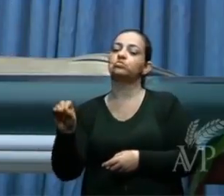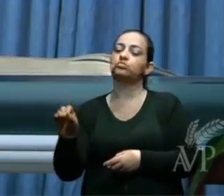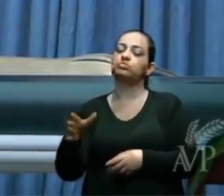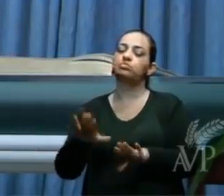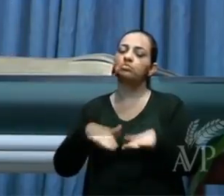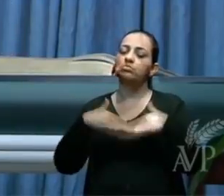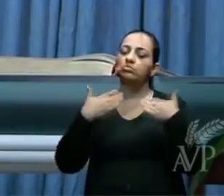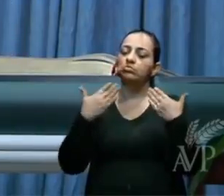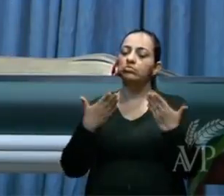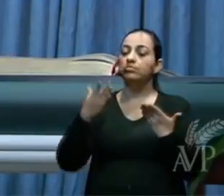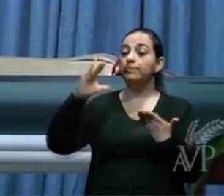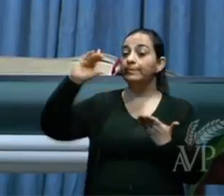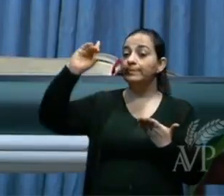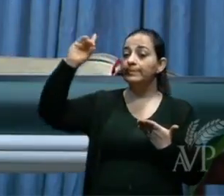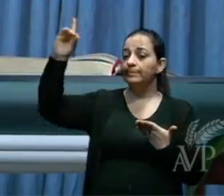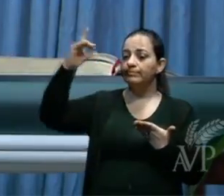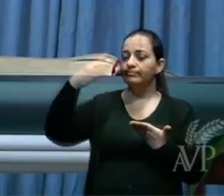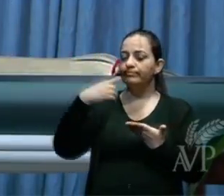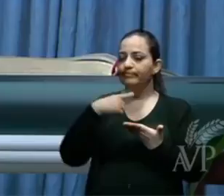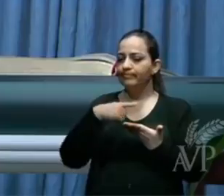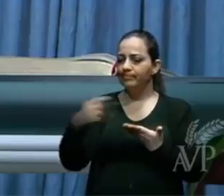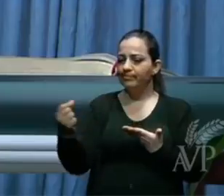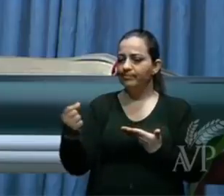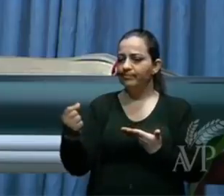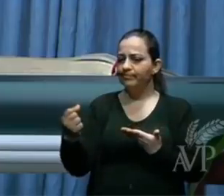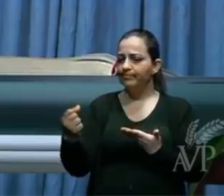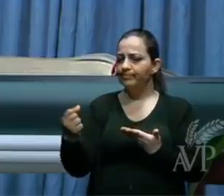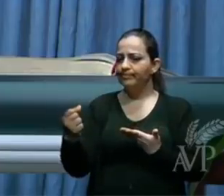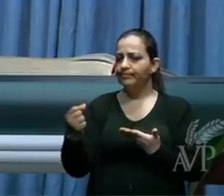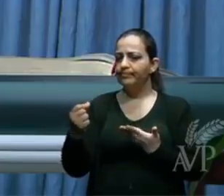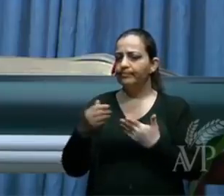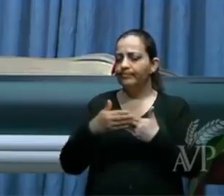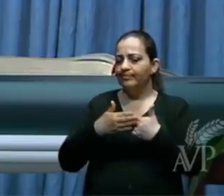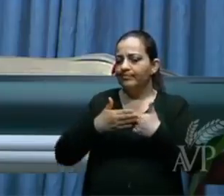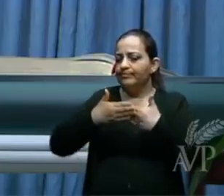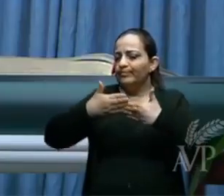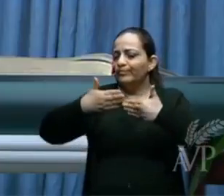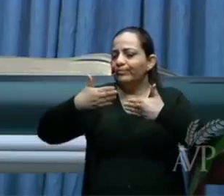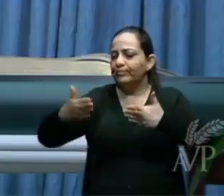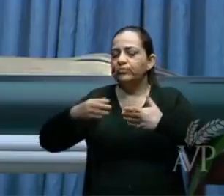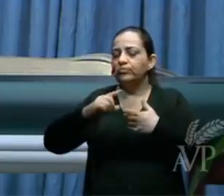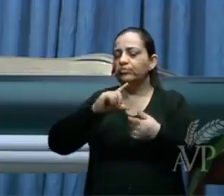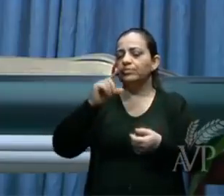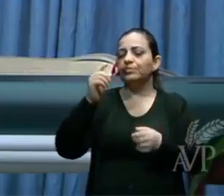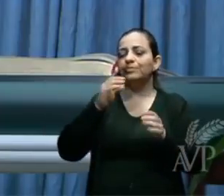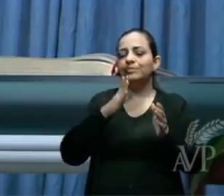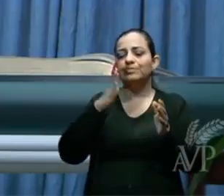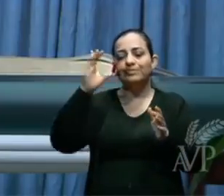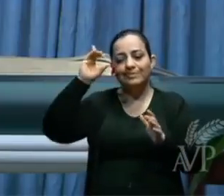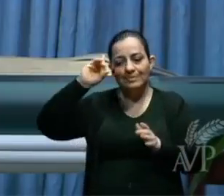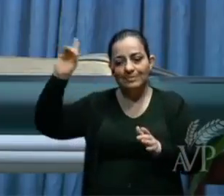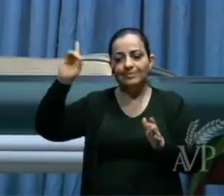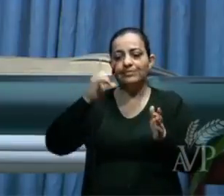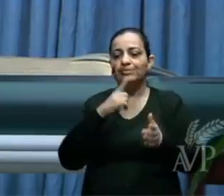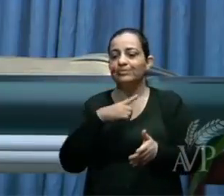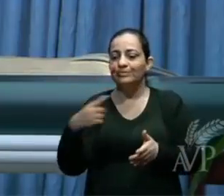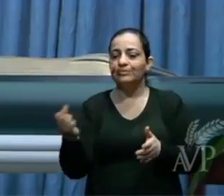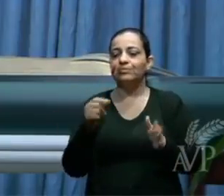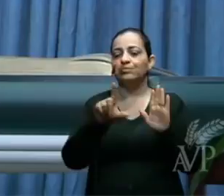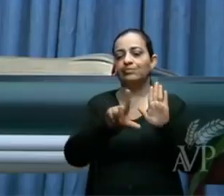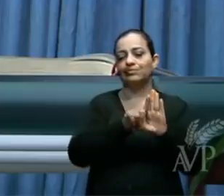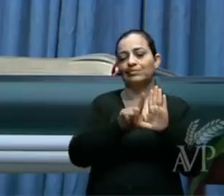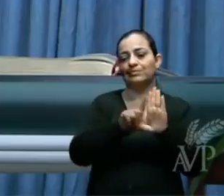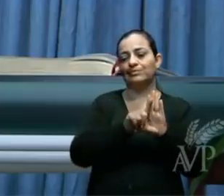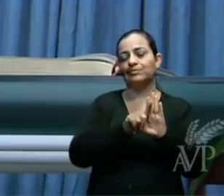deus se retirou da lei do sul de israel e